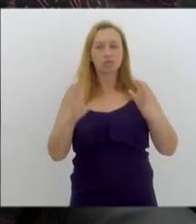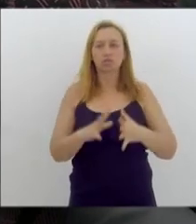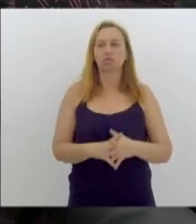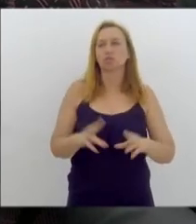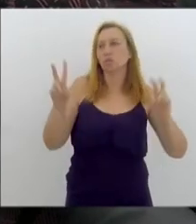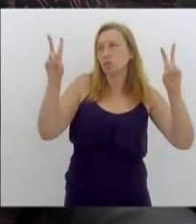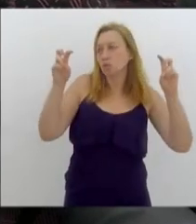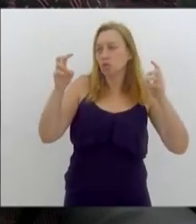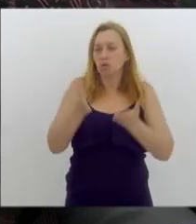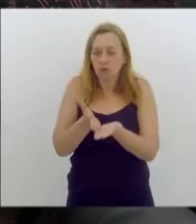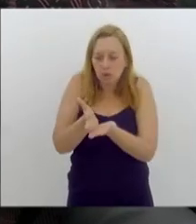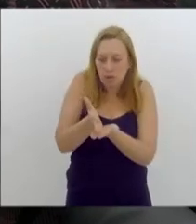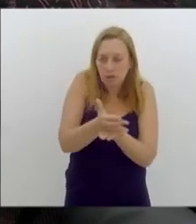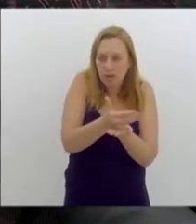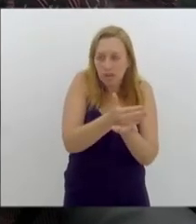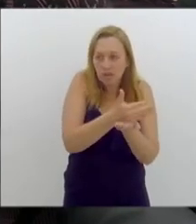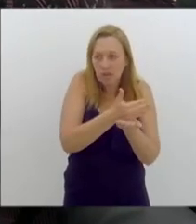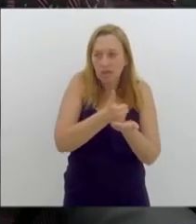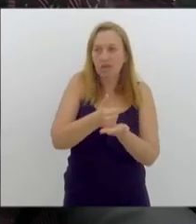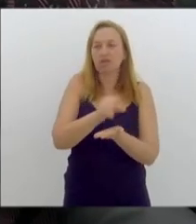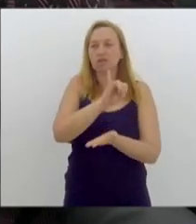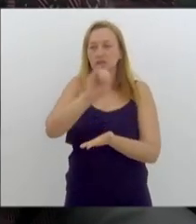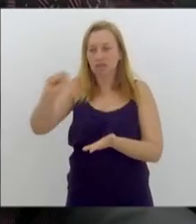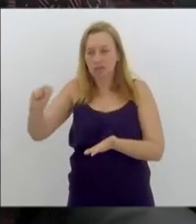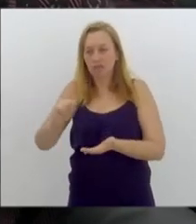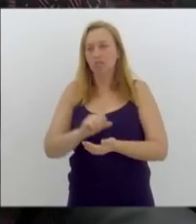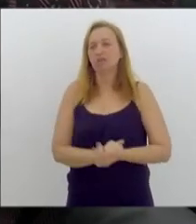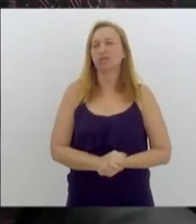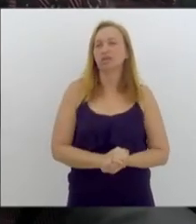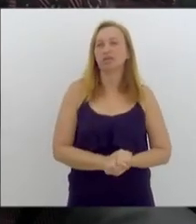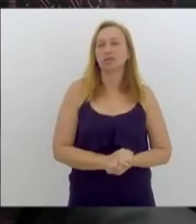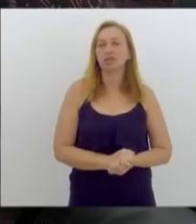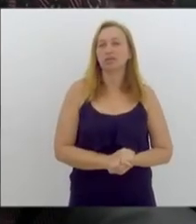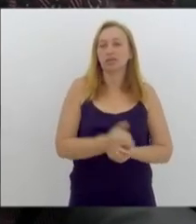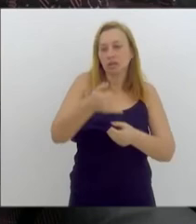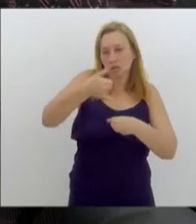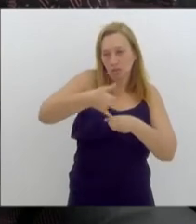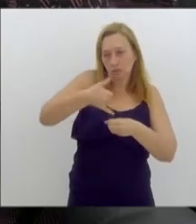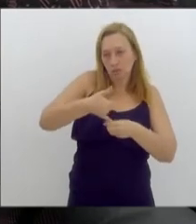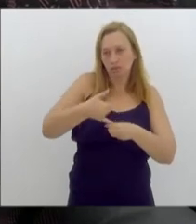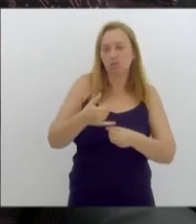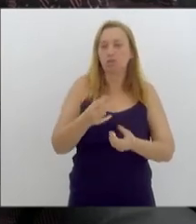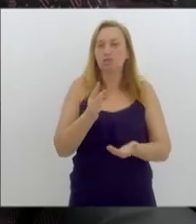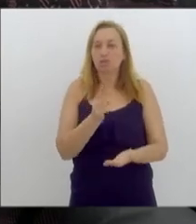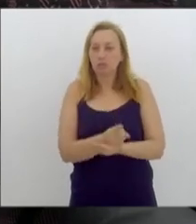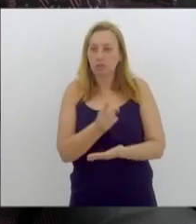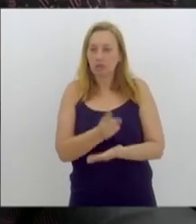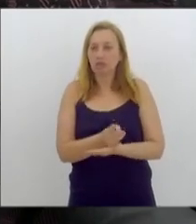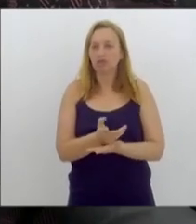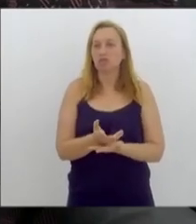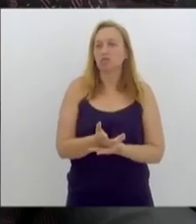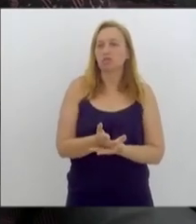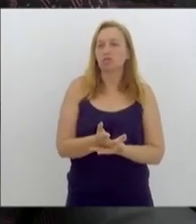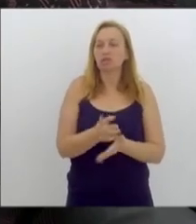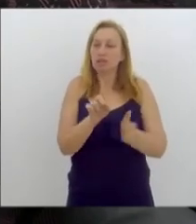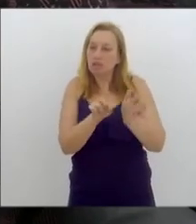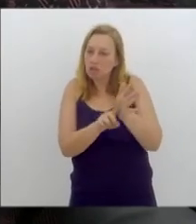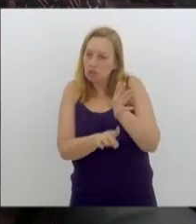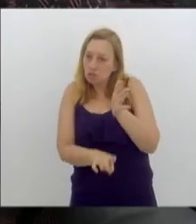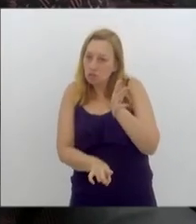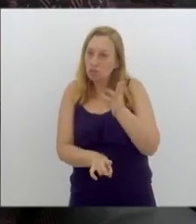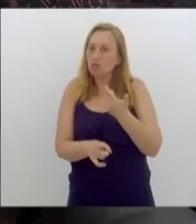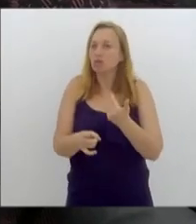da arrecadação do ICMS com combustíveis ainda que a gente eventualmente tem que reduzir